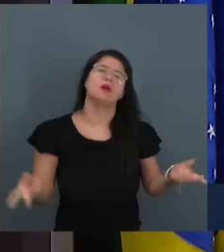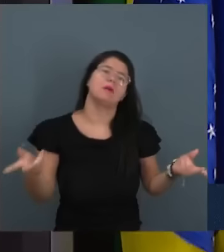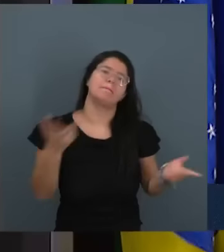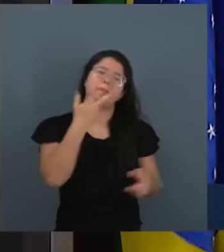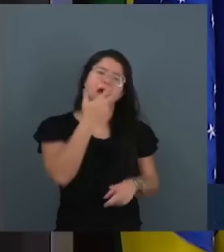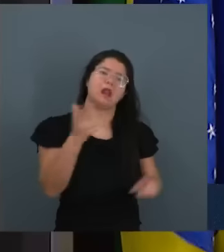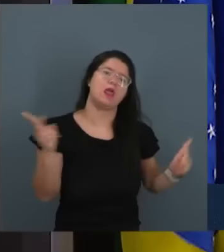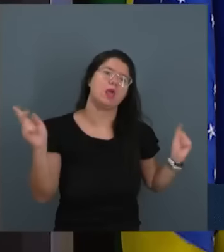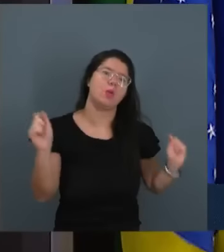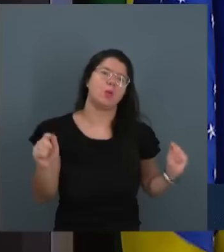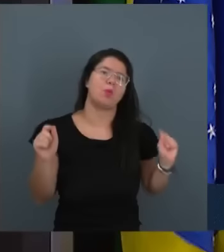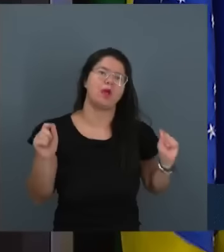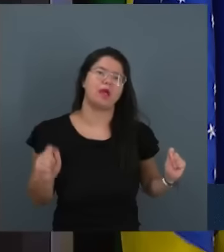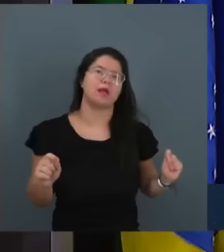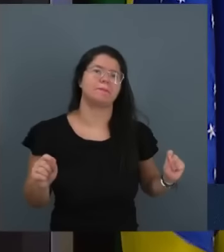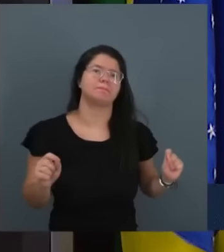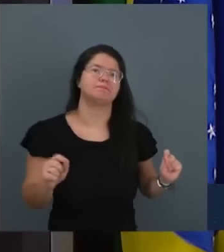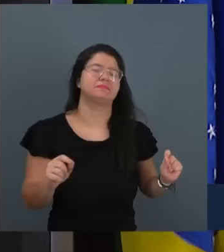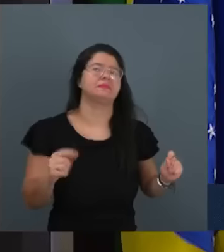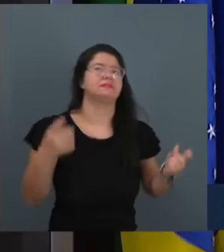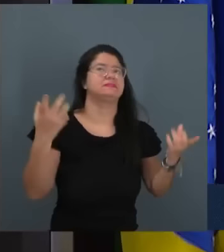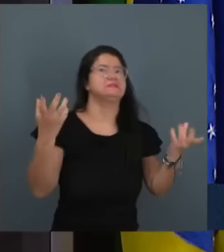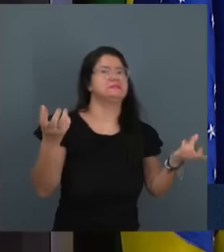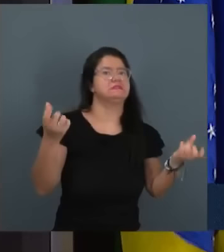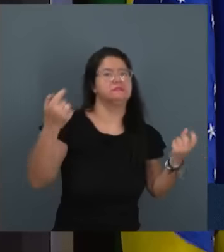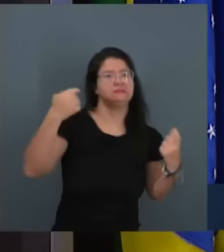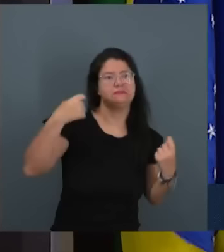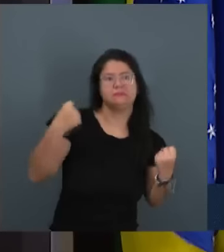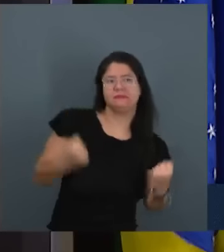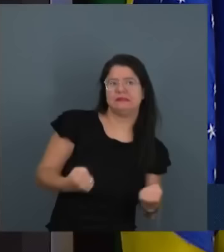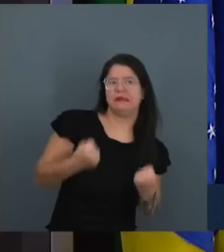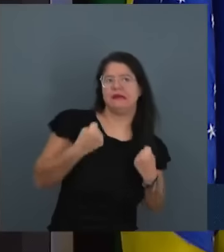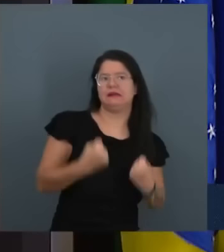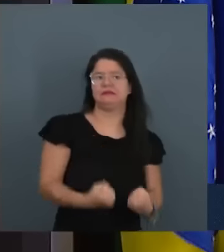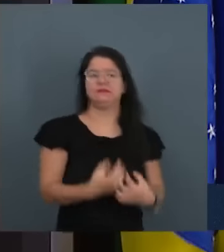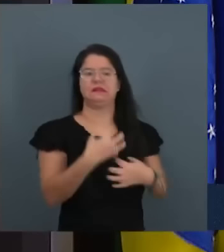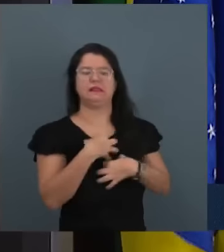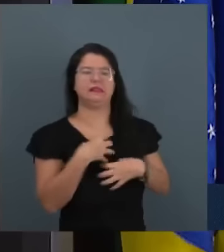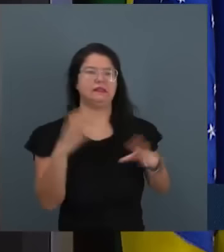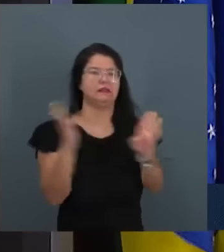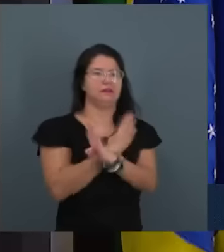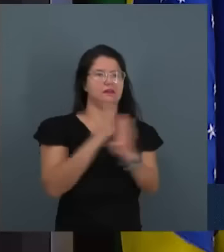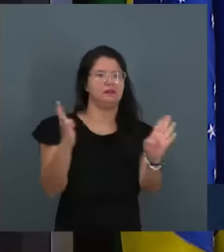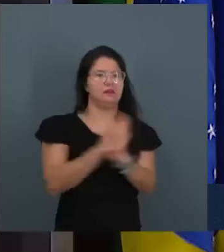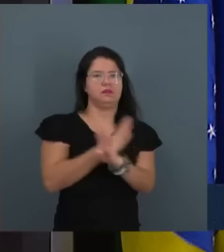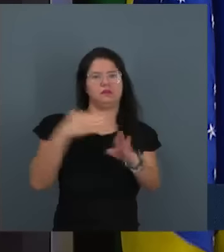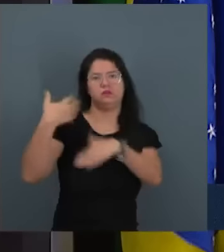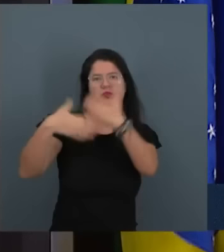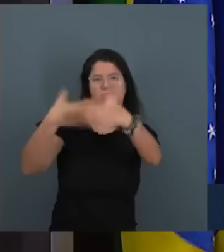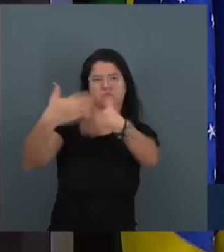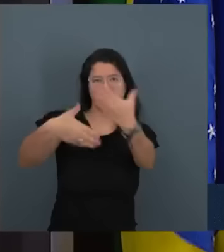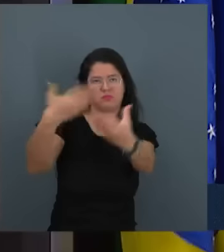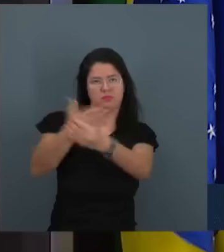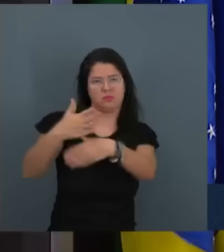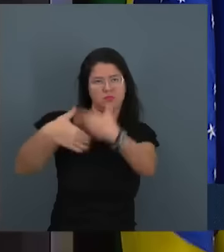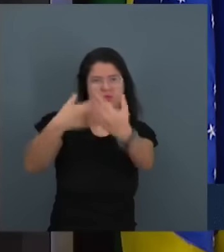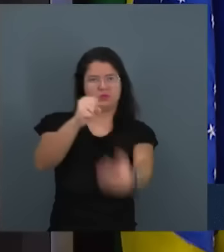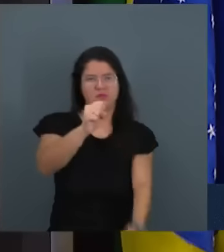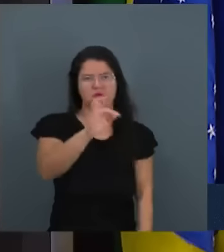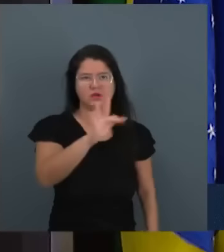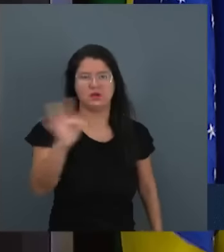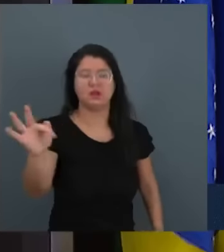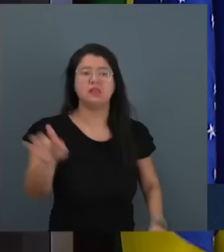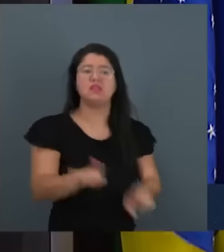Possivelmente, deve ter pesado o receio da perseguição na tramitação de processos do STF, envolvendo inclusive